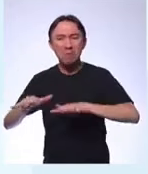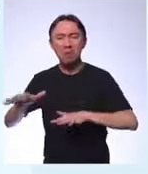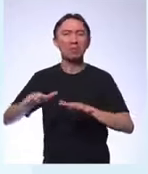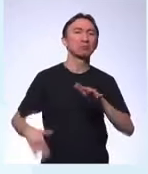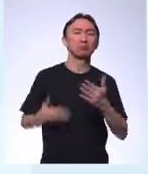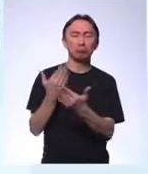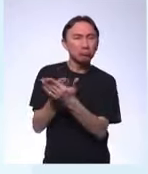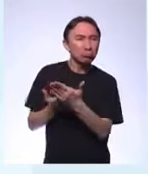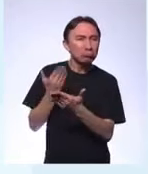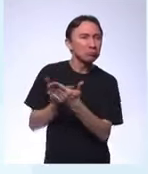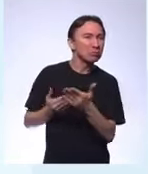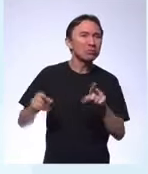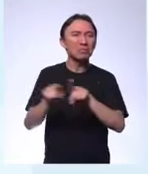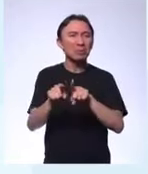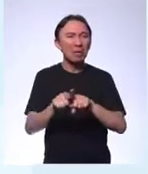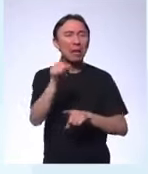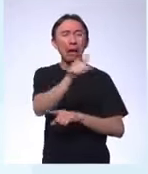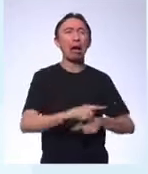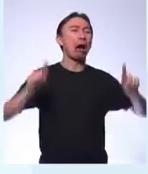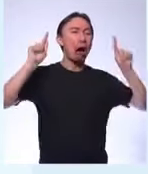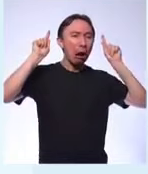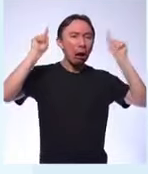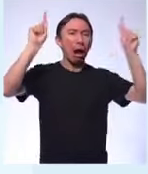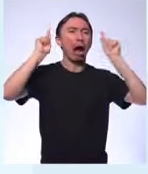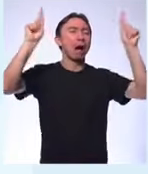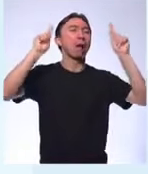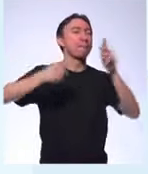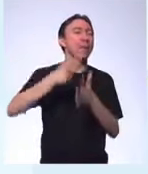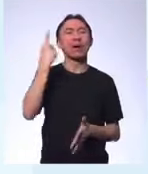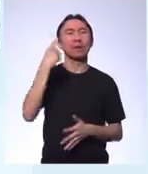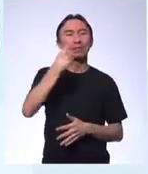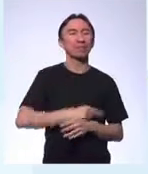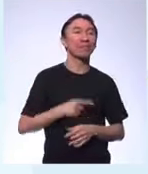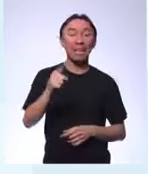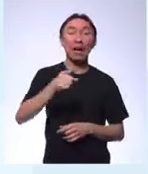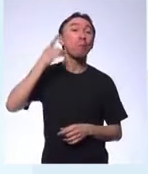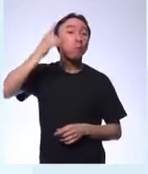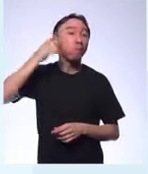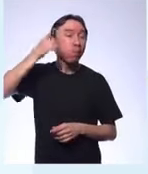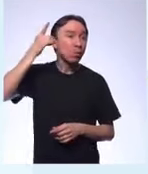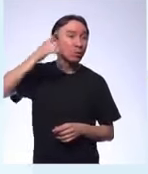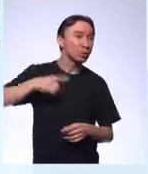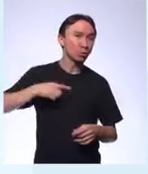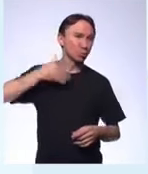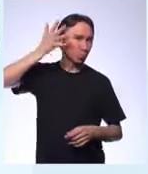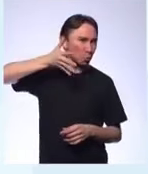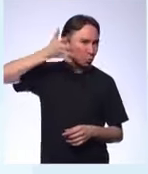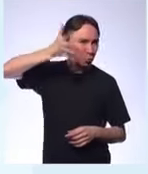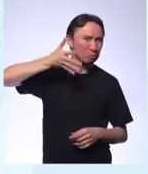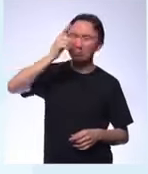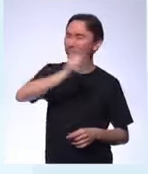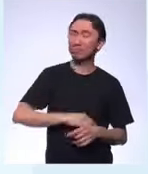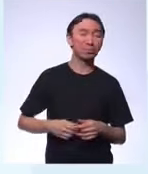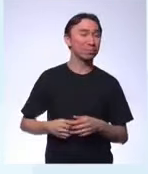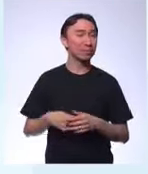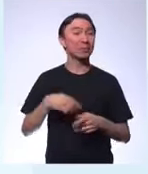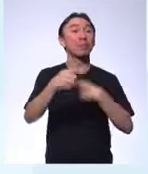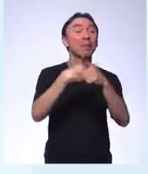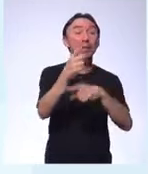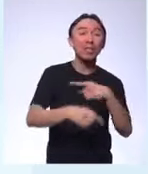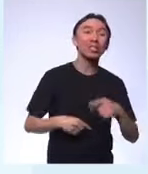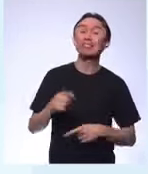do regime militar. O discurso do deputado foi a gota d'água. A resposta veio no dia 13 de dezembro, com a promulgação